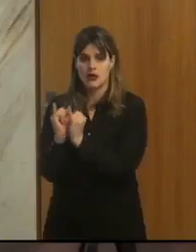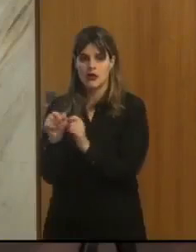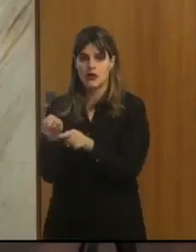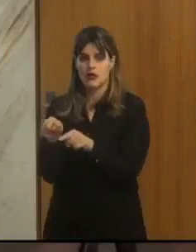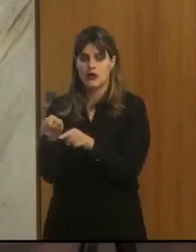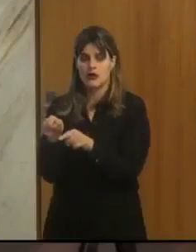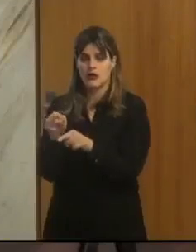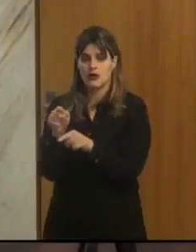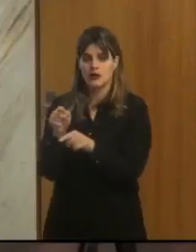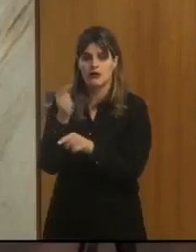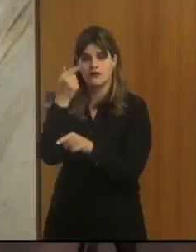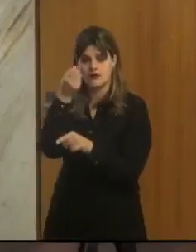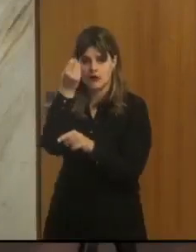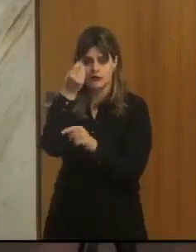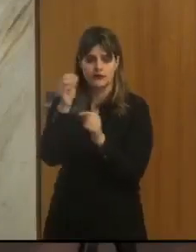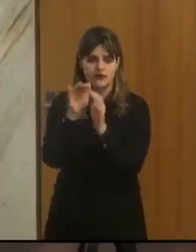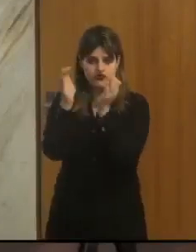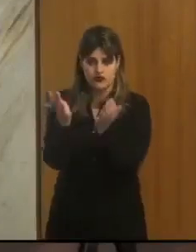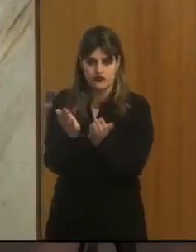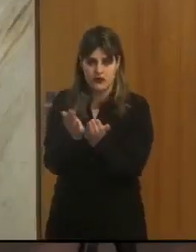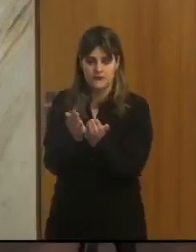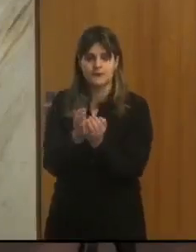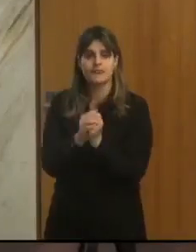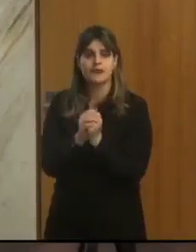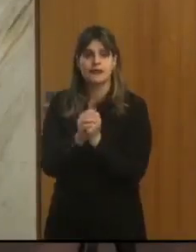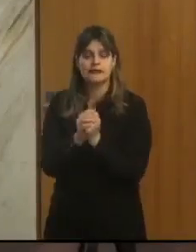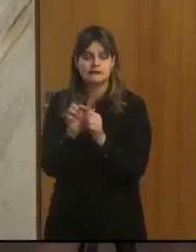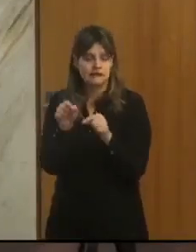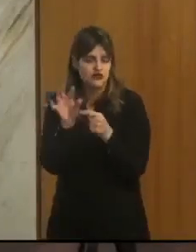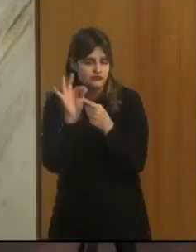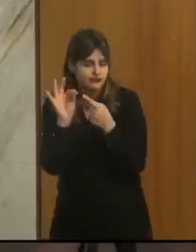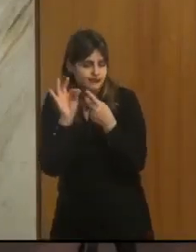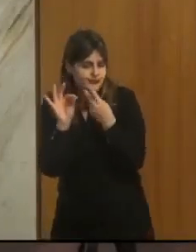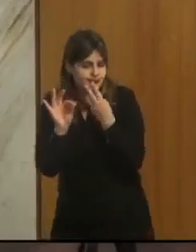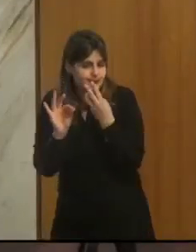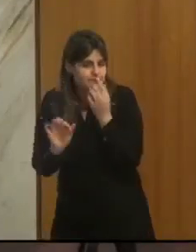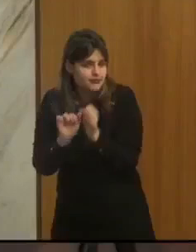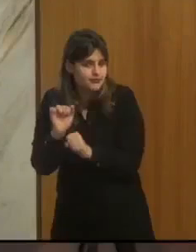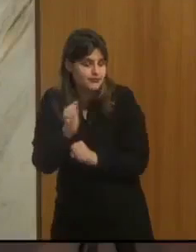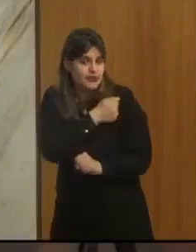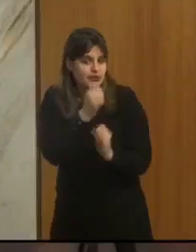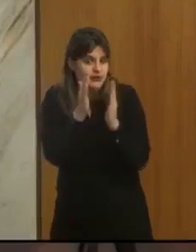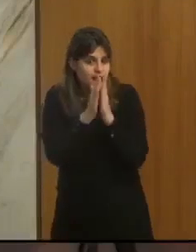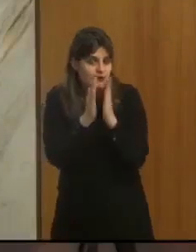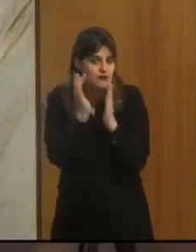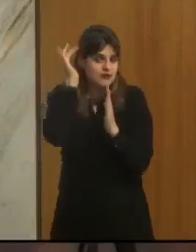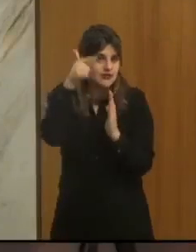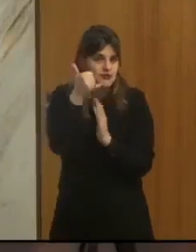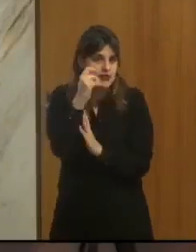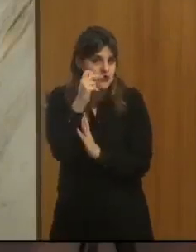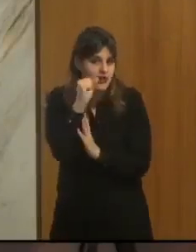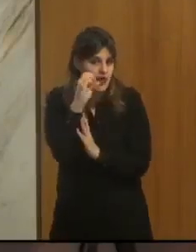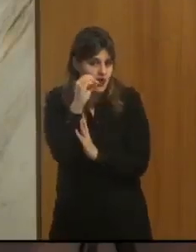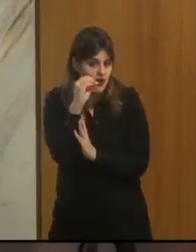conhecida esfera armilar. Portanto, com este bilhete de identidade tão detalhado da Igreja de São Tiago, Matriz de Sousa,